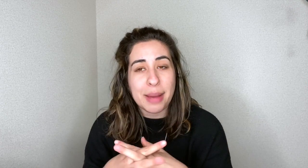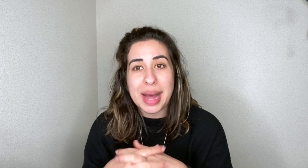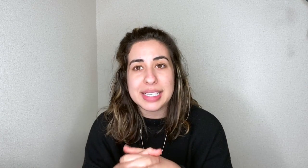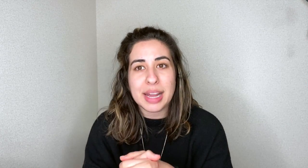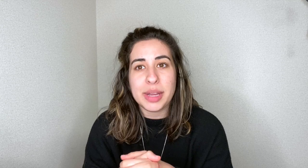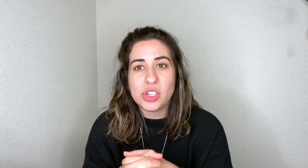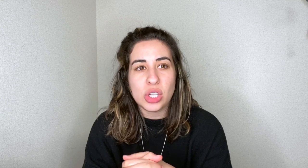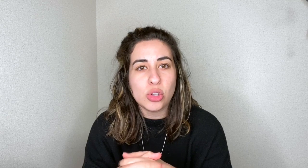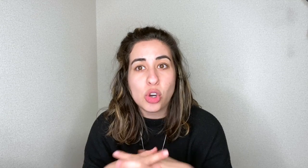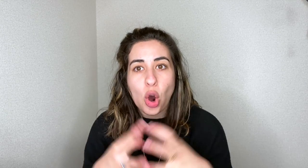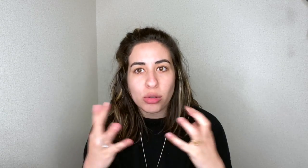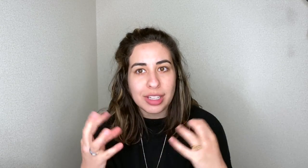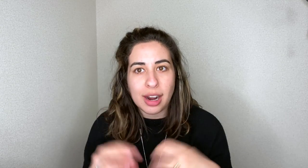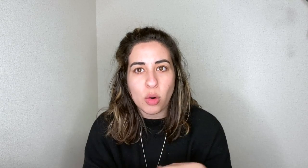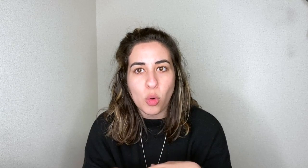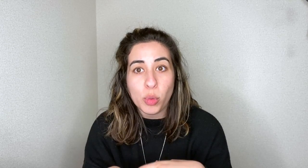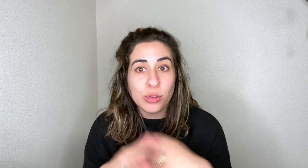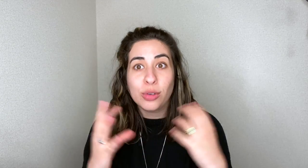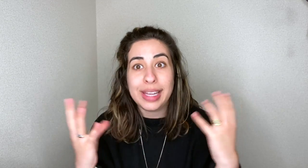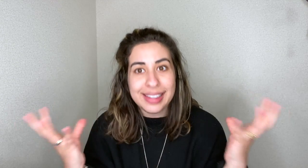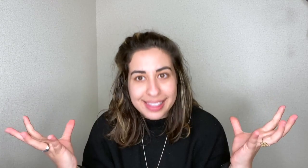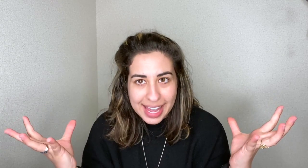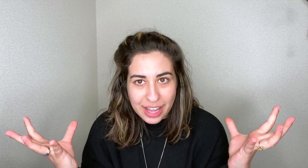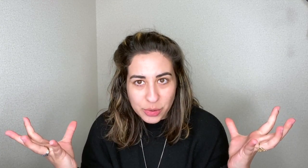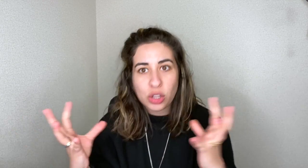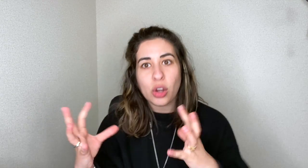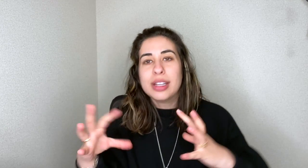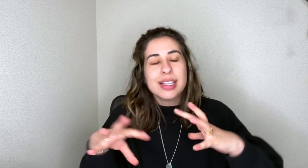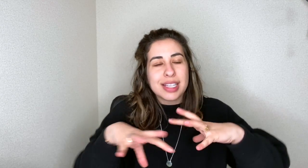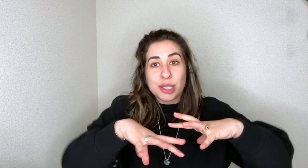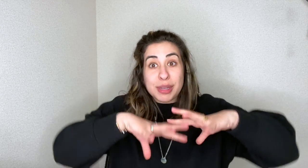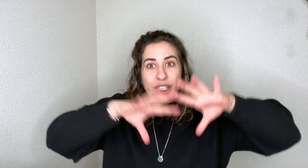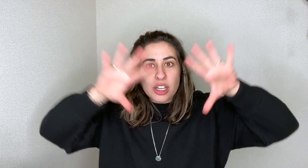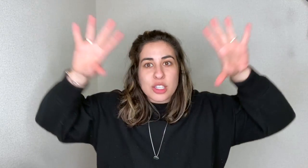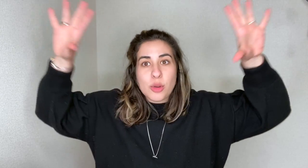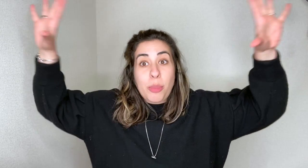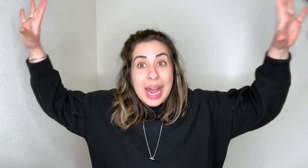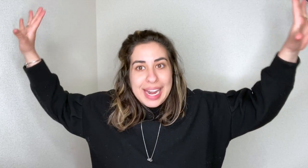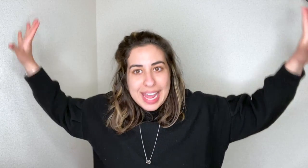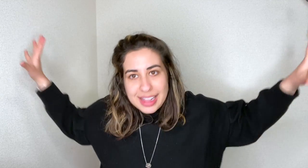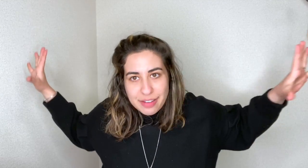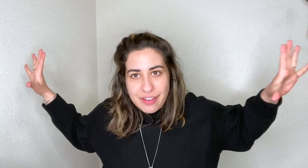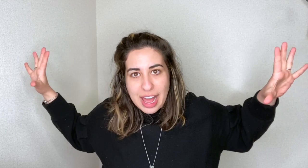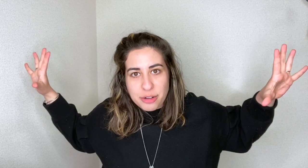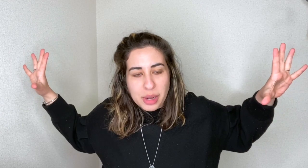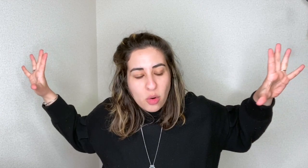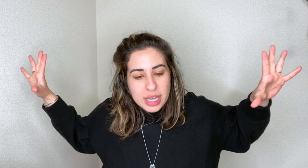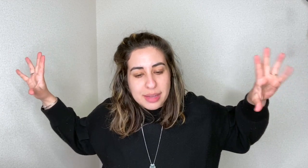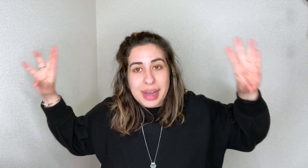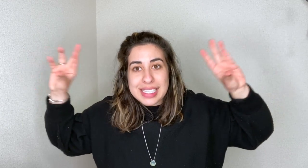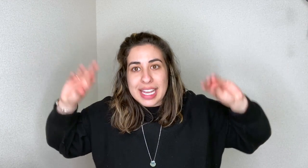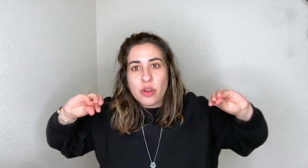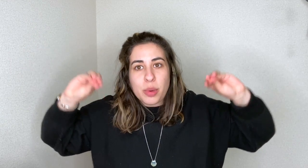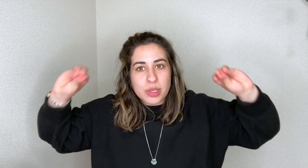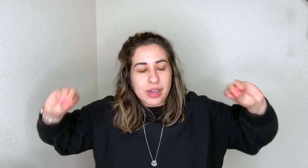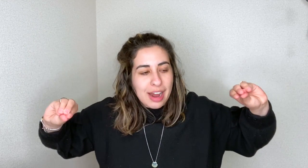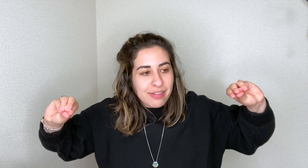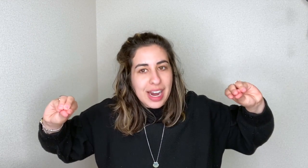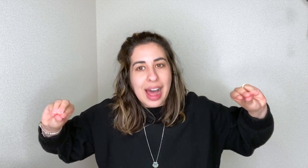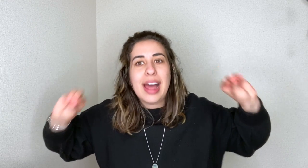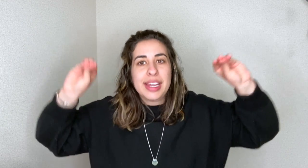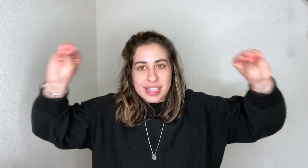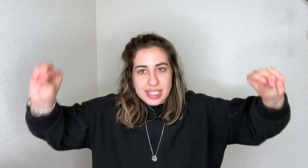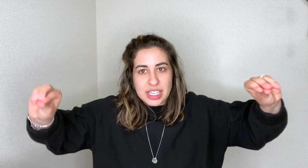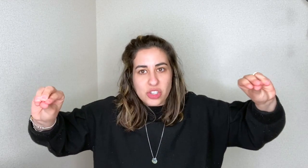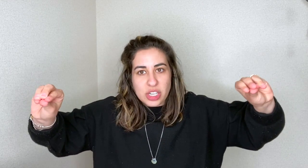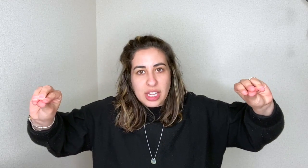pronunciamento dele é basicamente indo contra o mundo inteiro. Todas as pessoas do planeta falaram uma coisa, mas aí o Bolsonaro